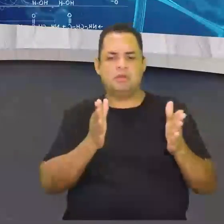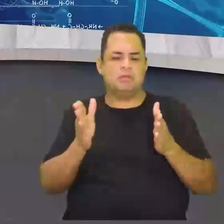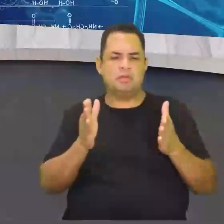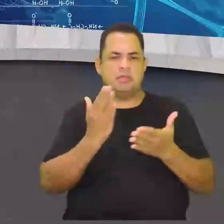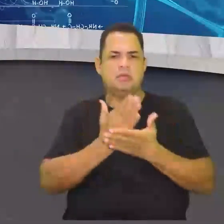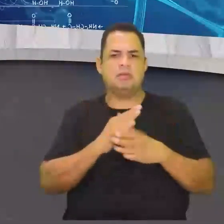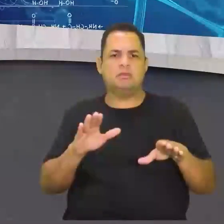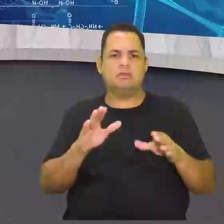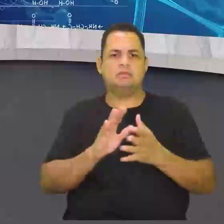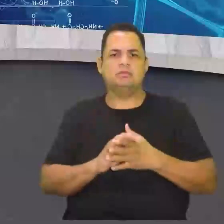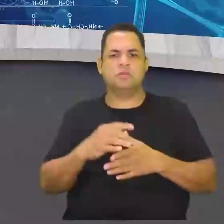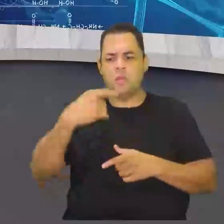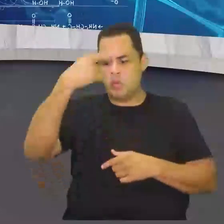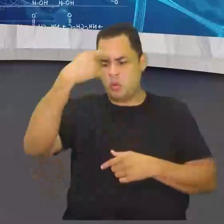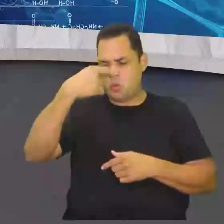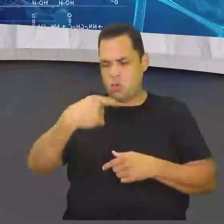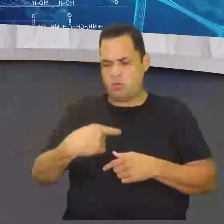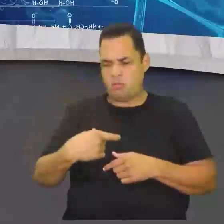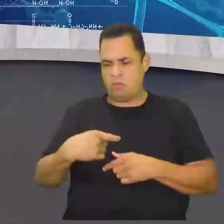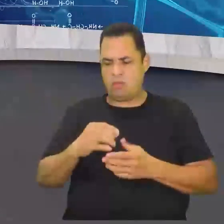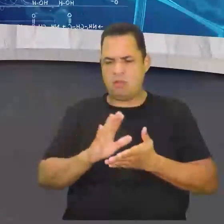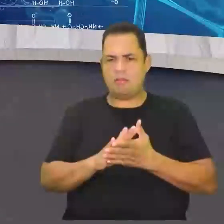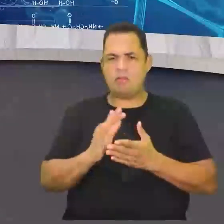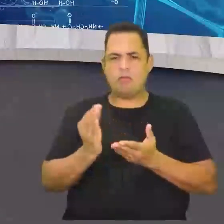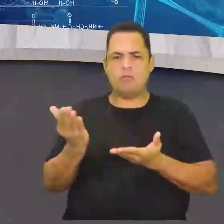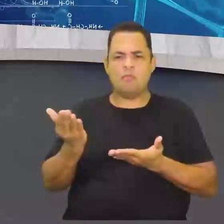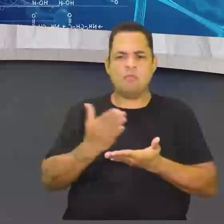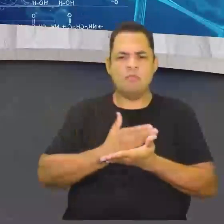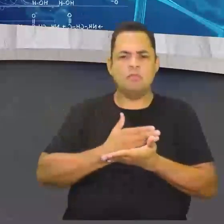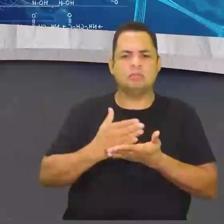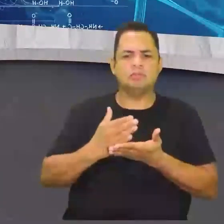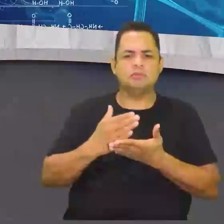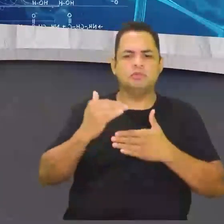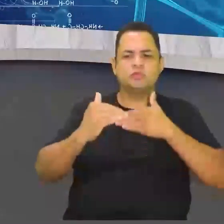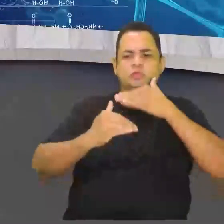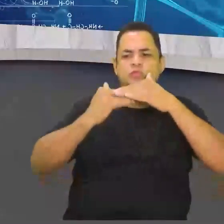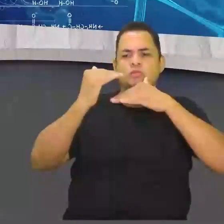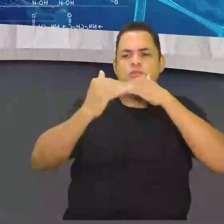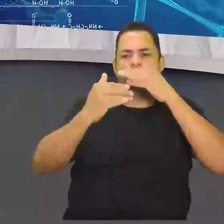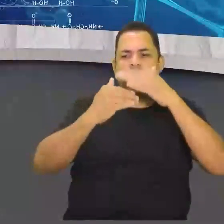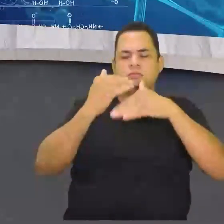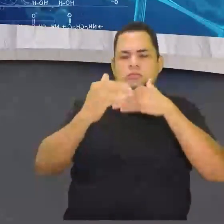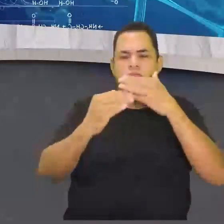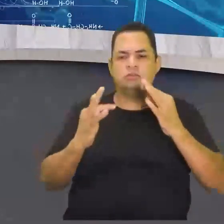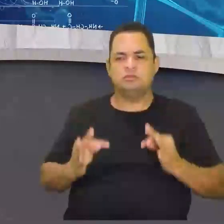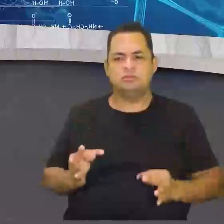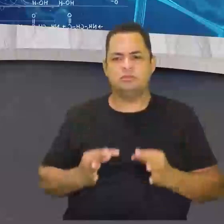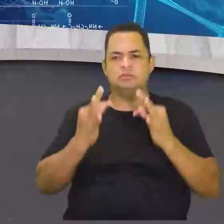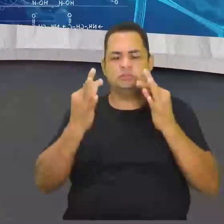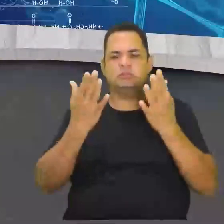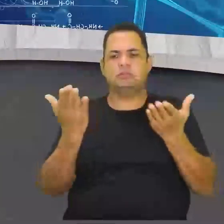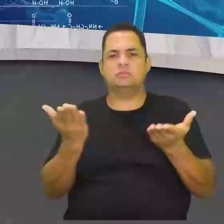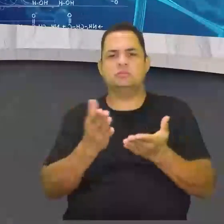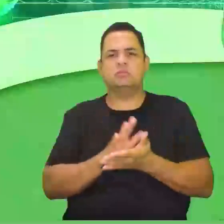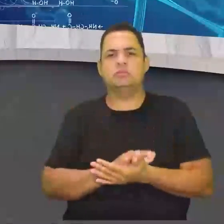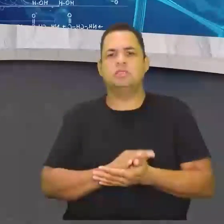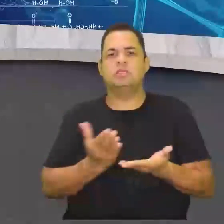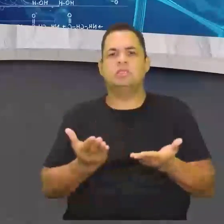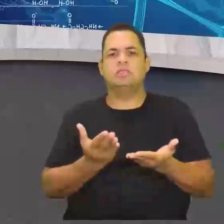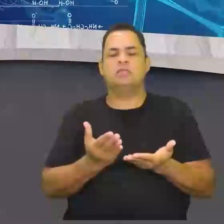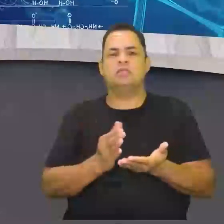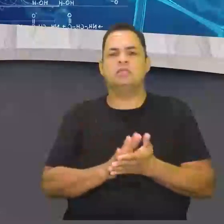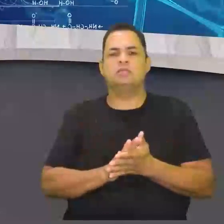Não. O homem, ele passou a desenvolver novas tecnologias para aquela época que fez com que ele